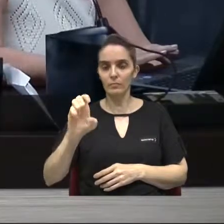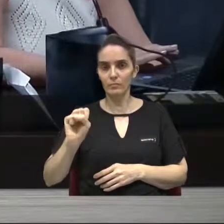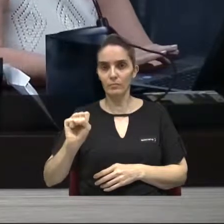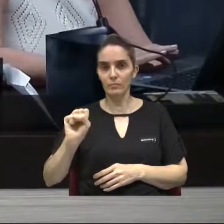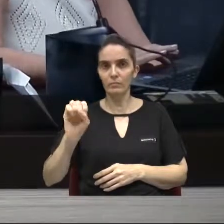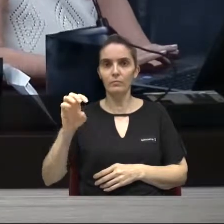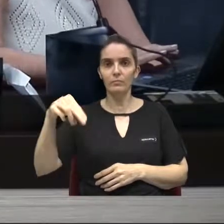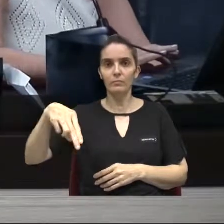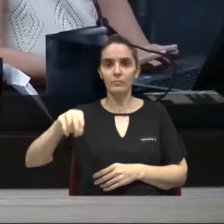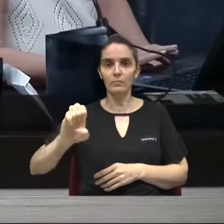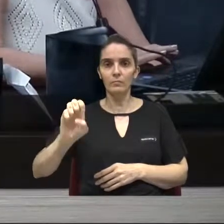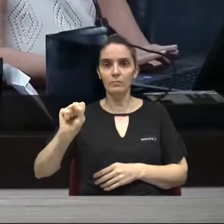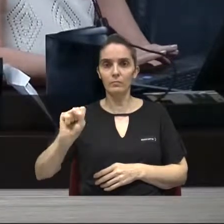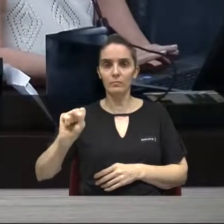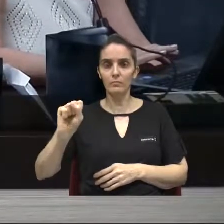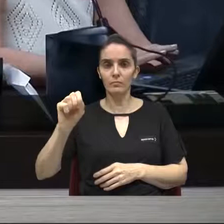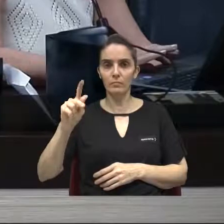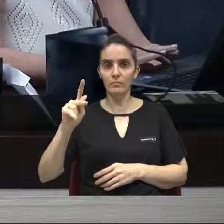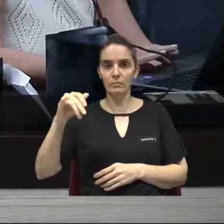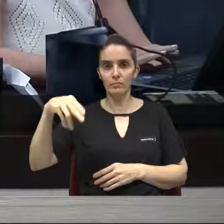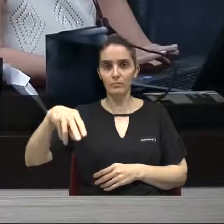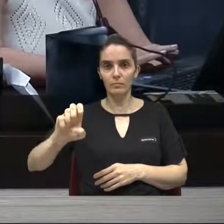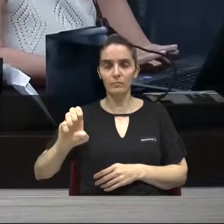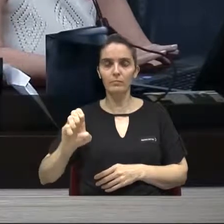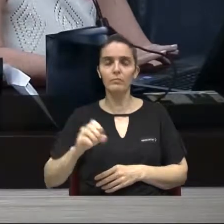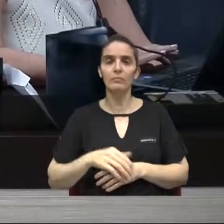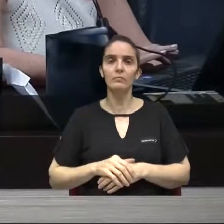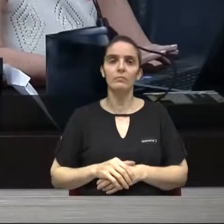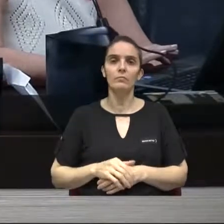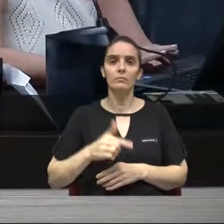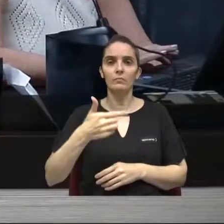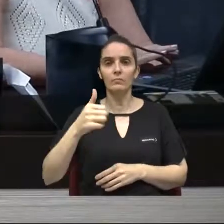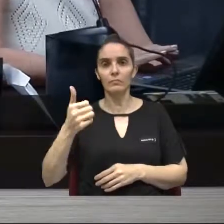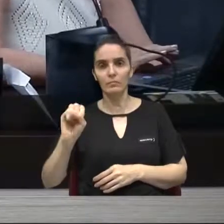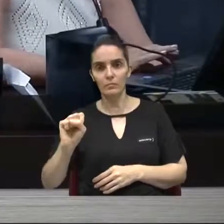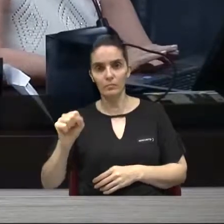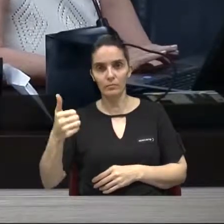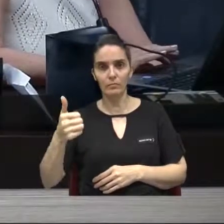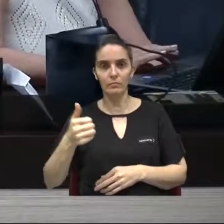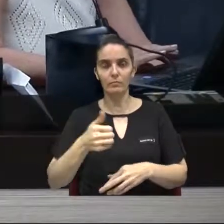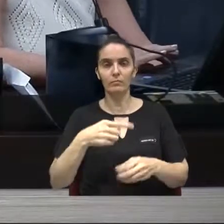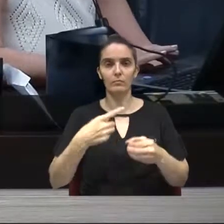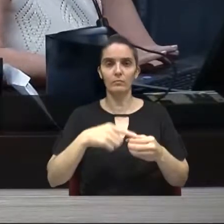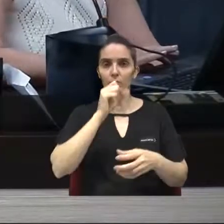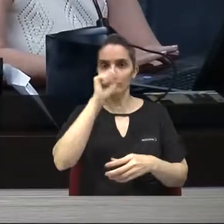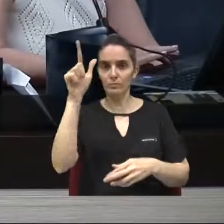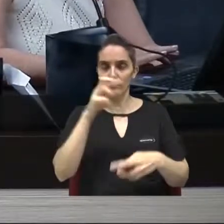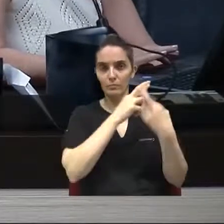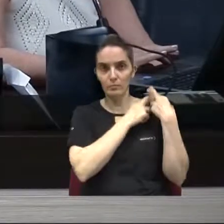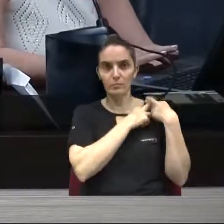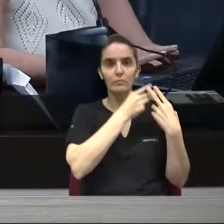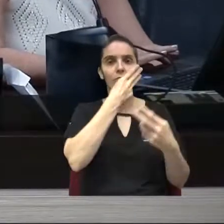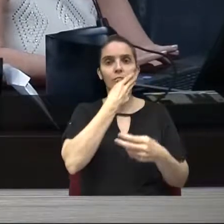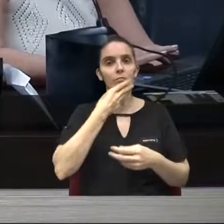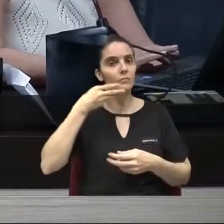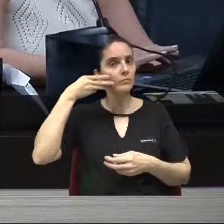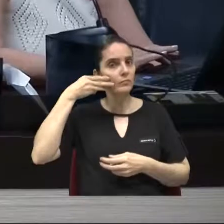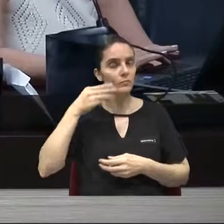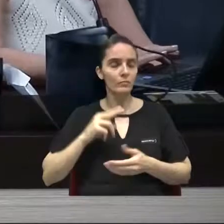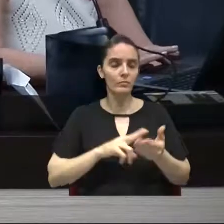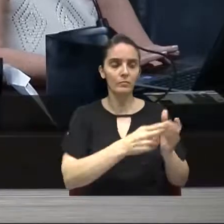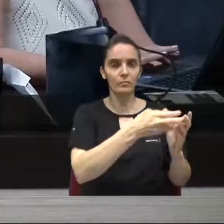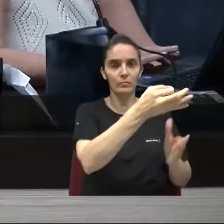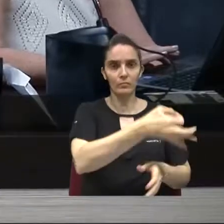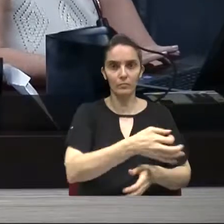Nespini, na LIN 281, no município de Limeira. Autoria Maraísa Matos Silveira. Encaminhe-se